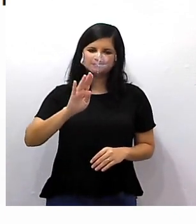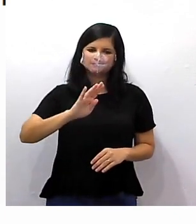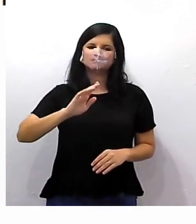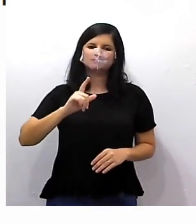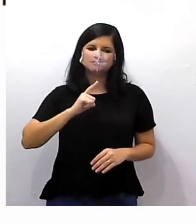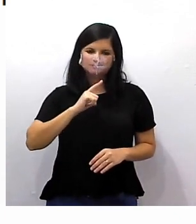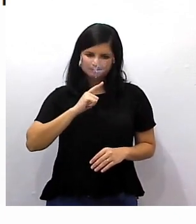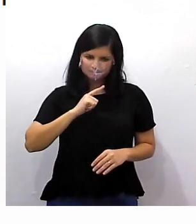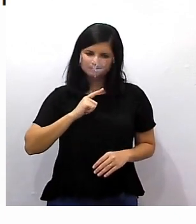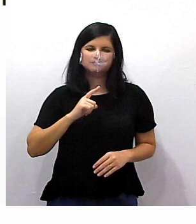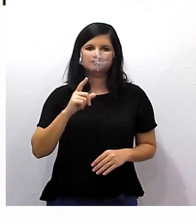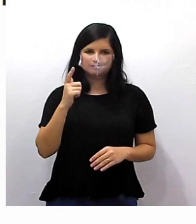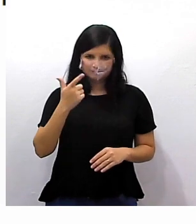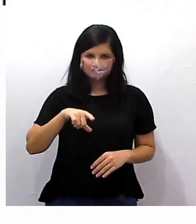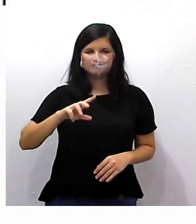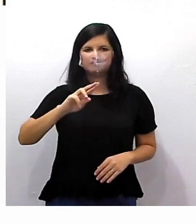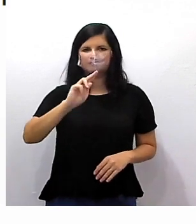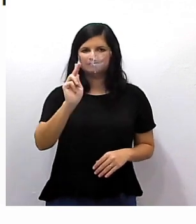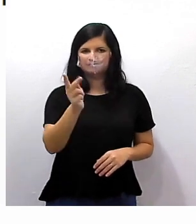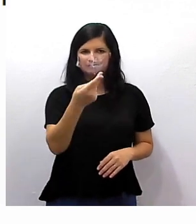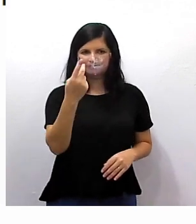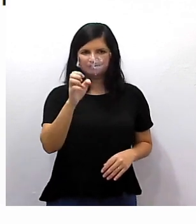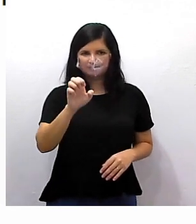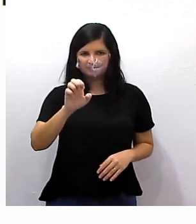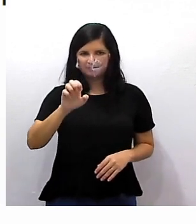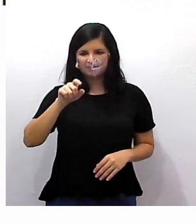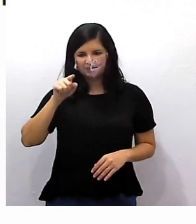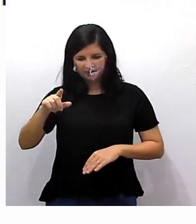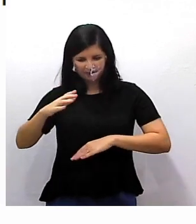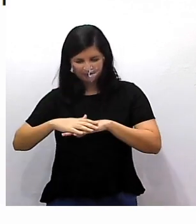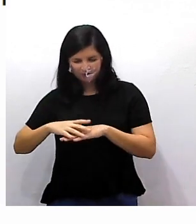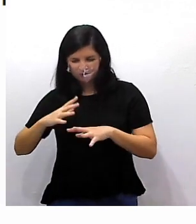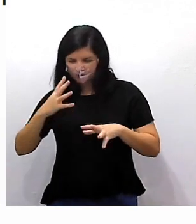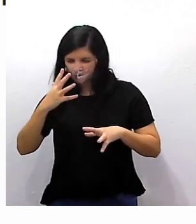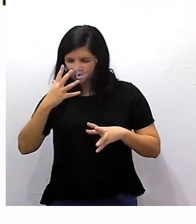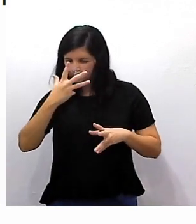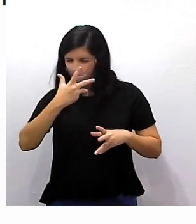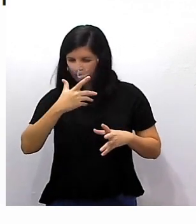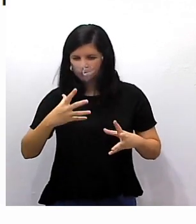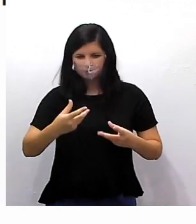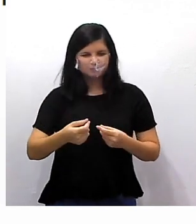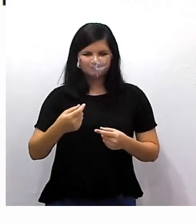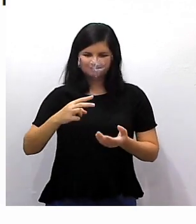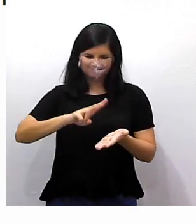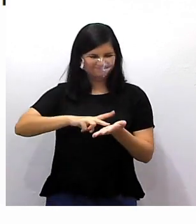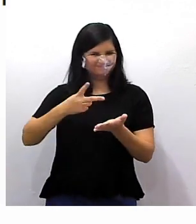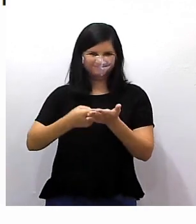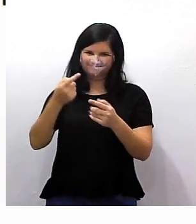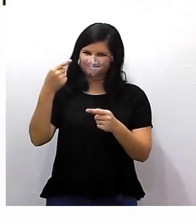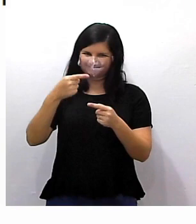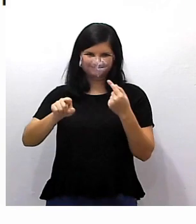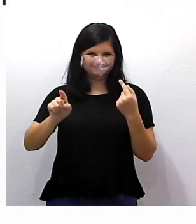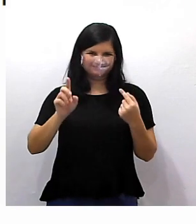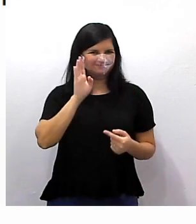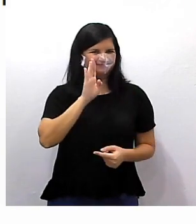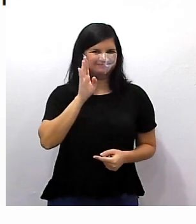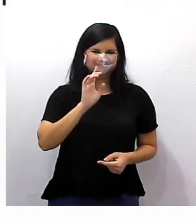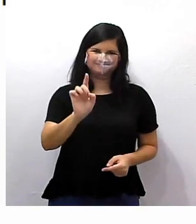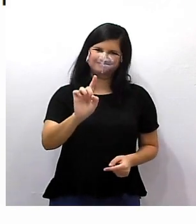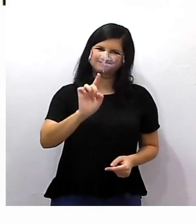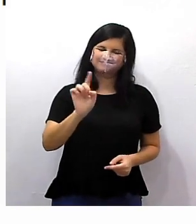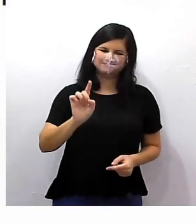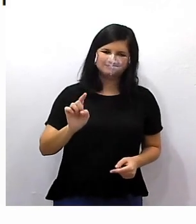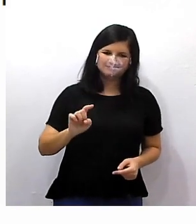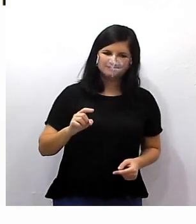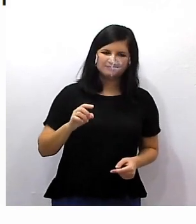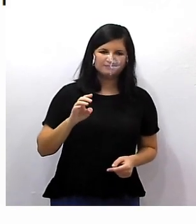everything beautiful in its time. Ele foi feito tudo bonito. Até a tradução não soa legal pra mim. Tá certo? Então a letra